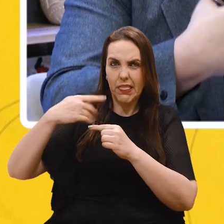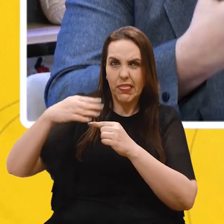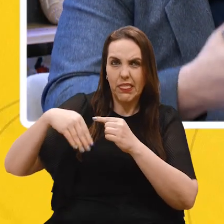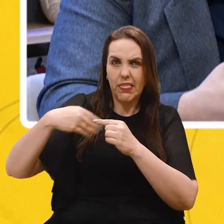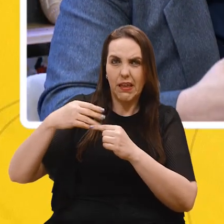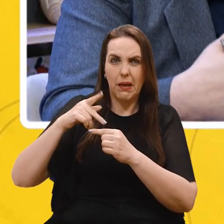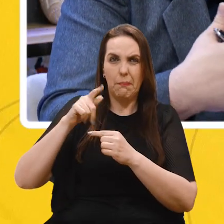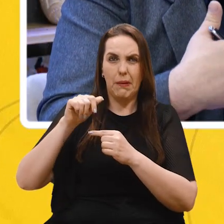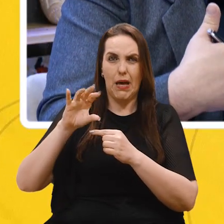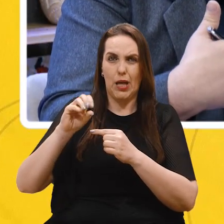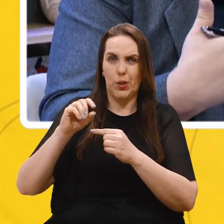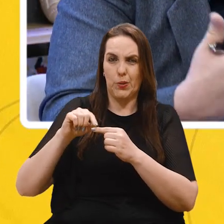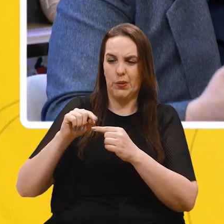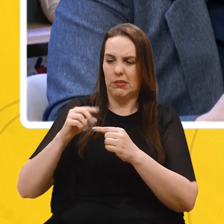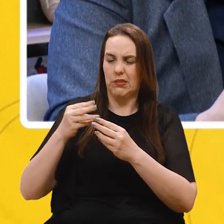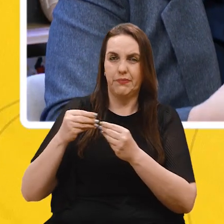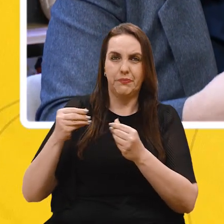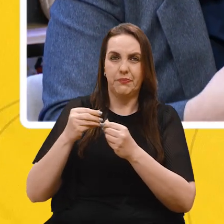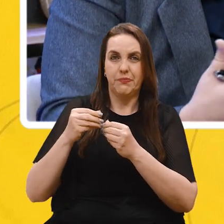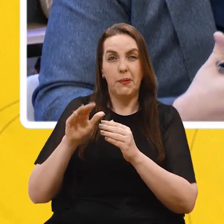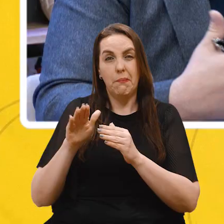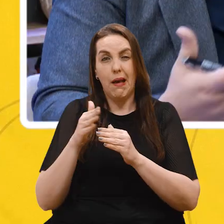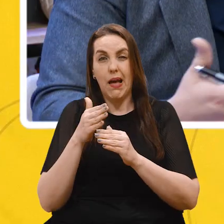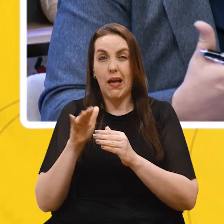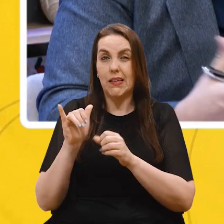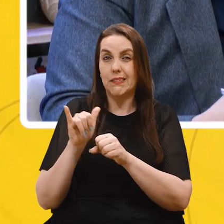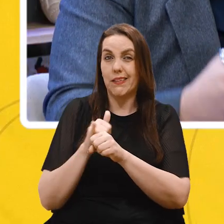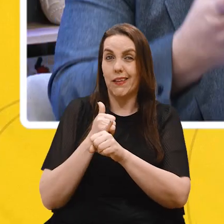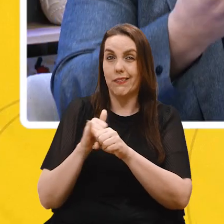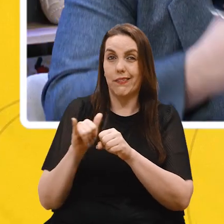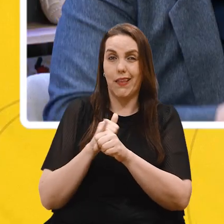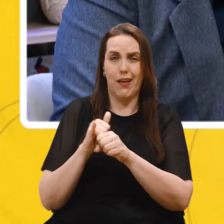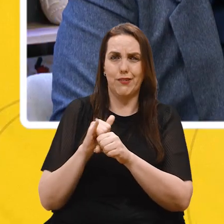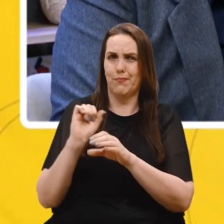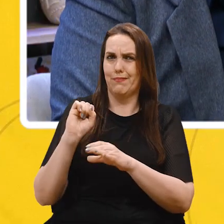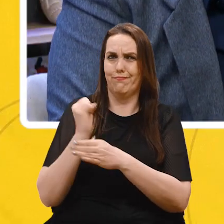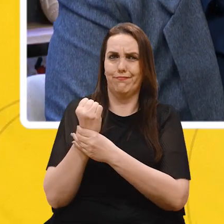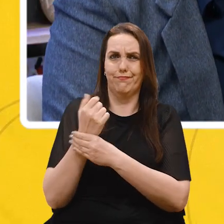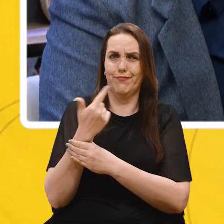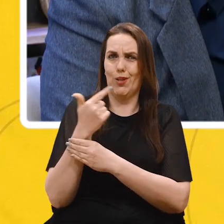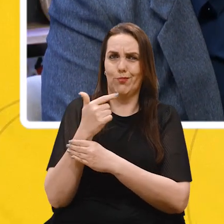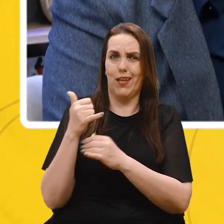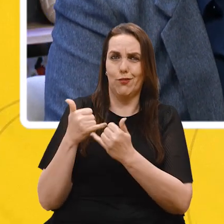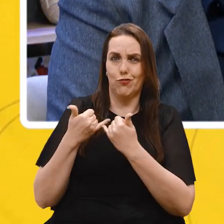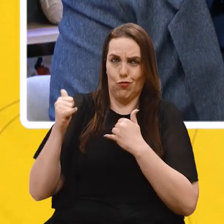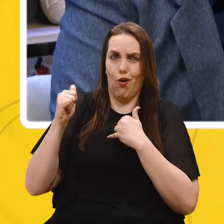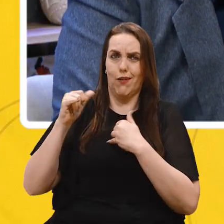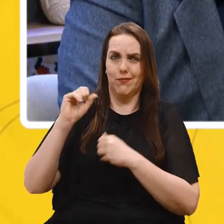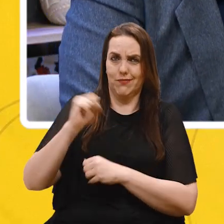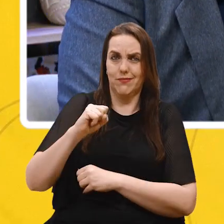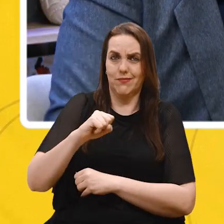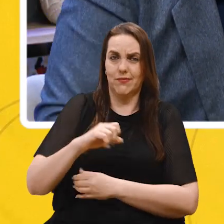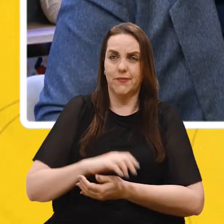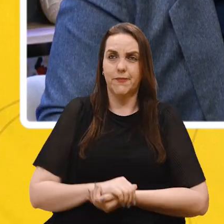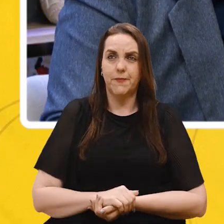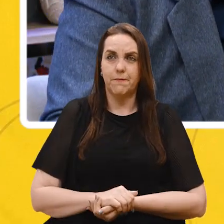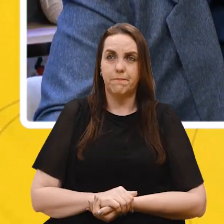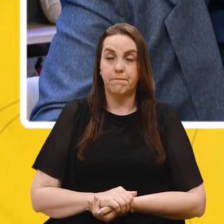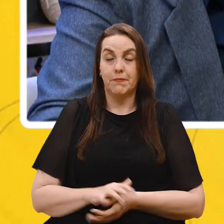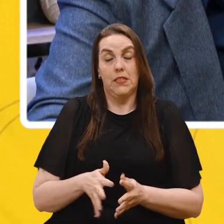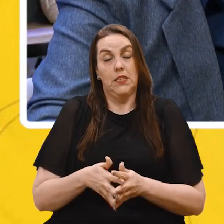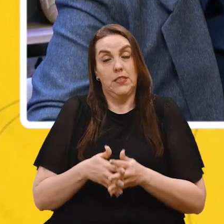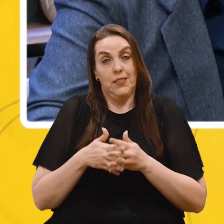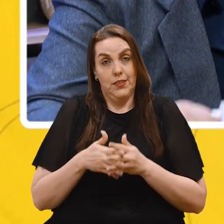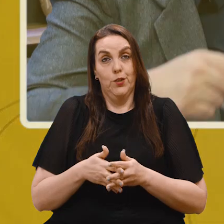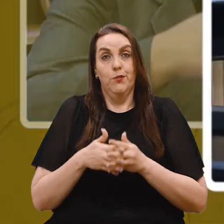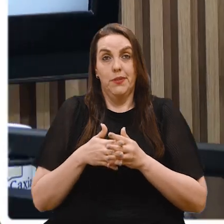para isolar mais ou menos, né? Algo que não dá a mínima segurança pelo que a gente pode ver, né? Ali é complicado,